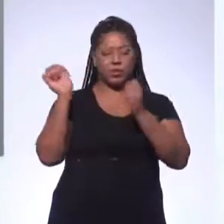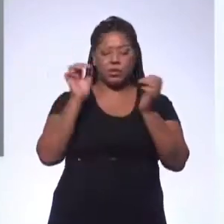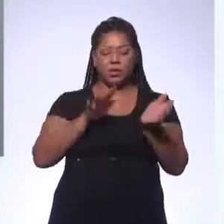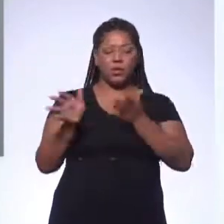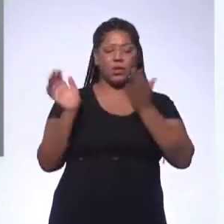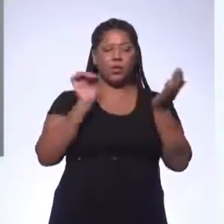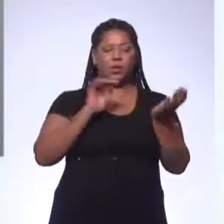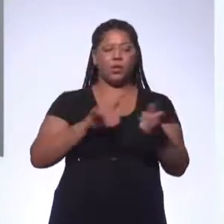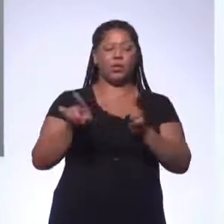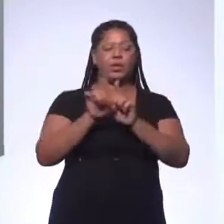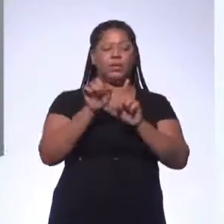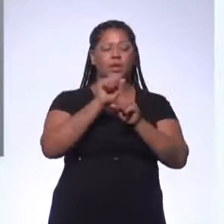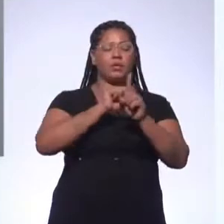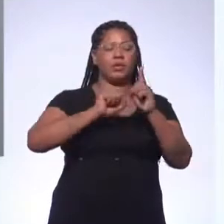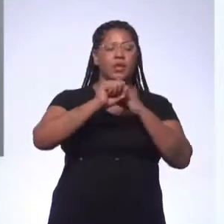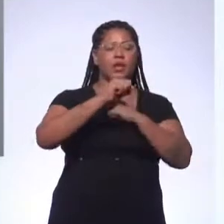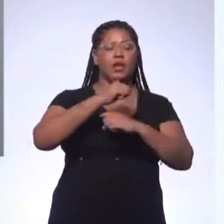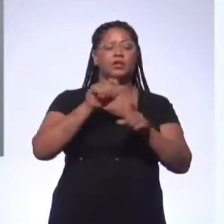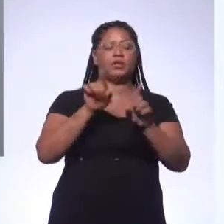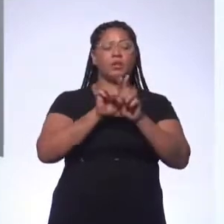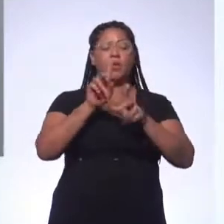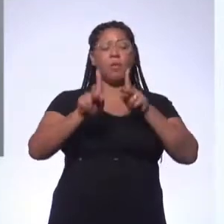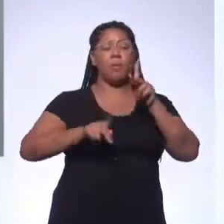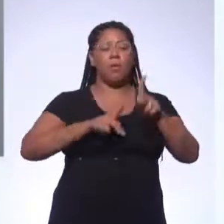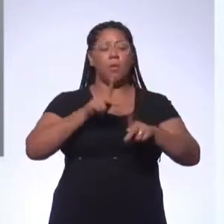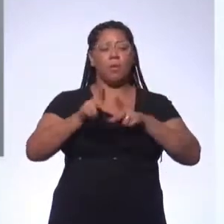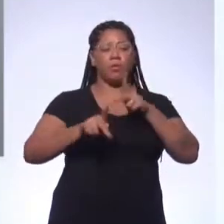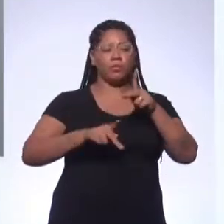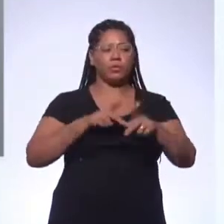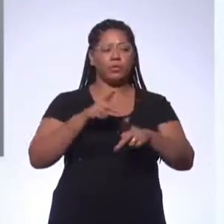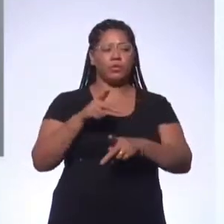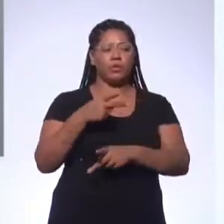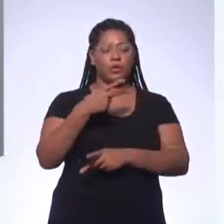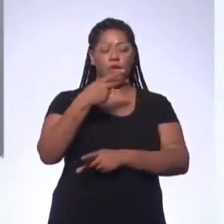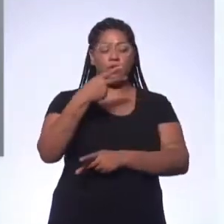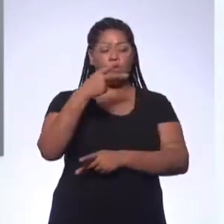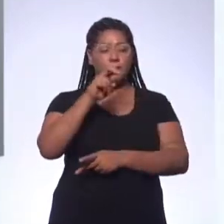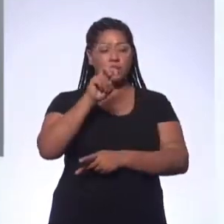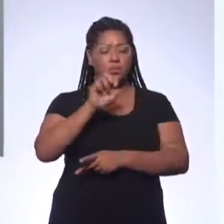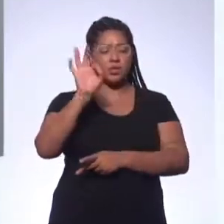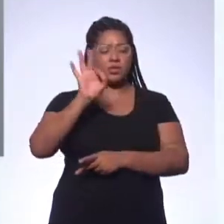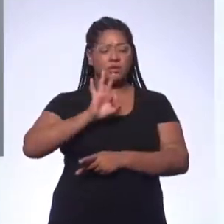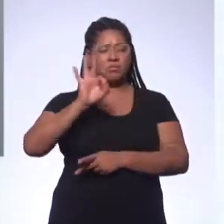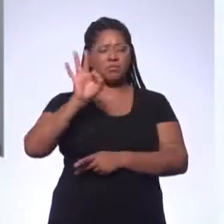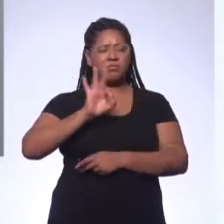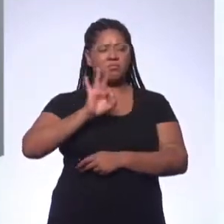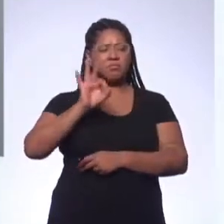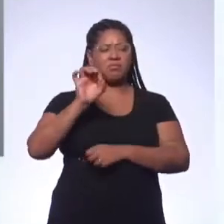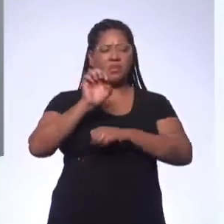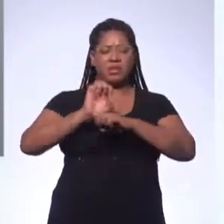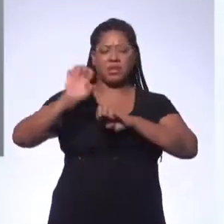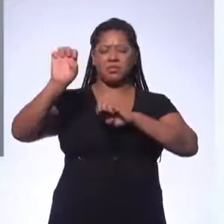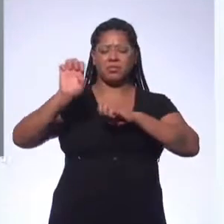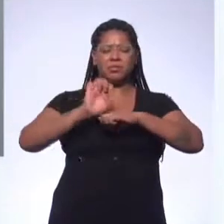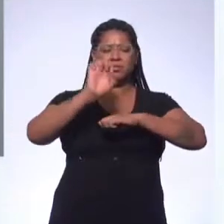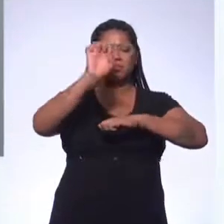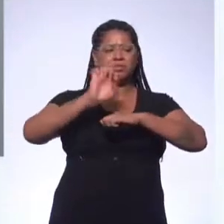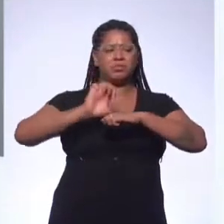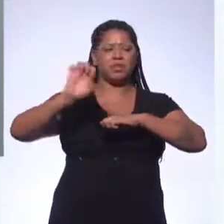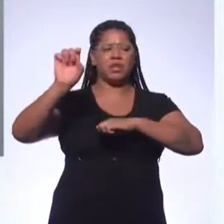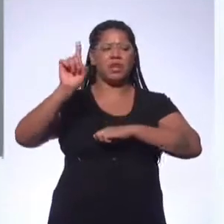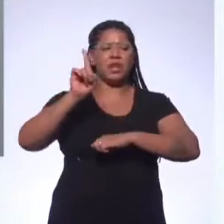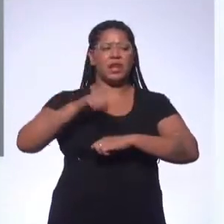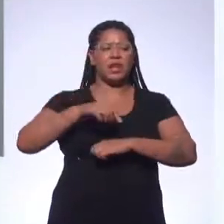população, em específico 20% dela, que fazia parte das grandes empresas que exportavam. Esses eram os funcionários públicos